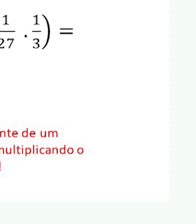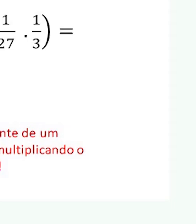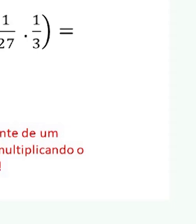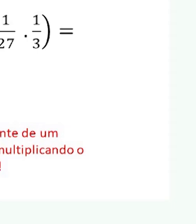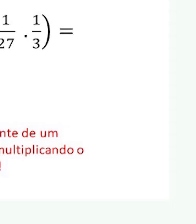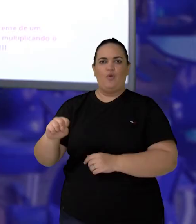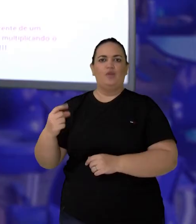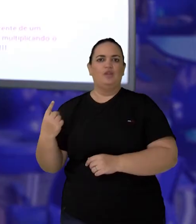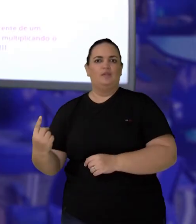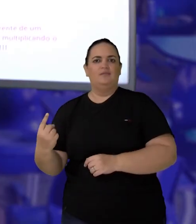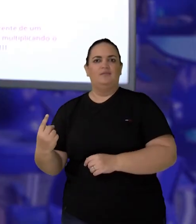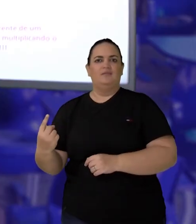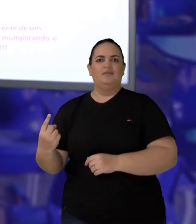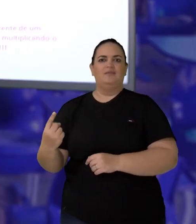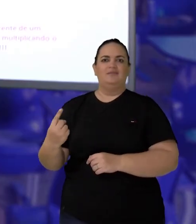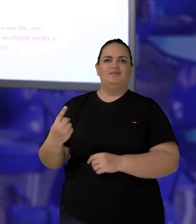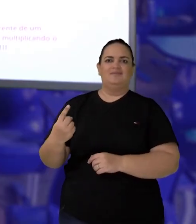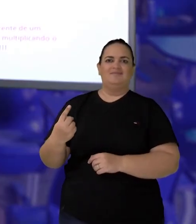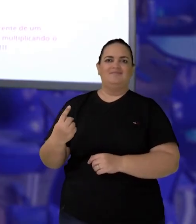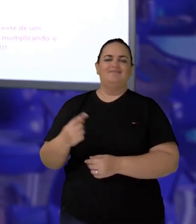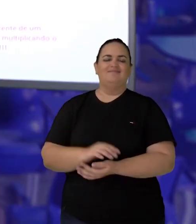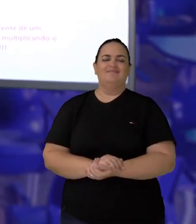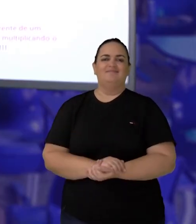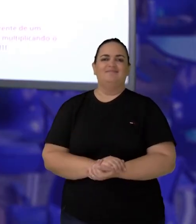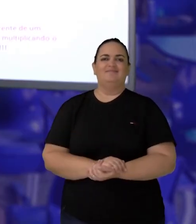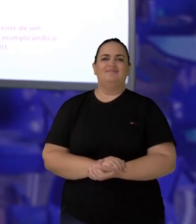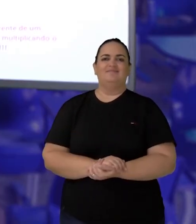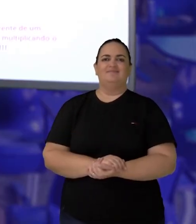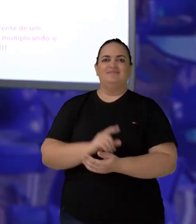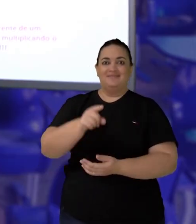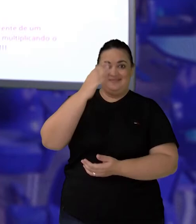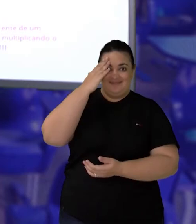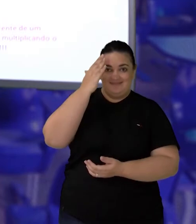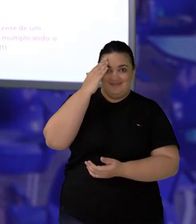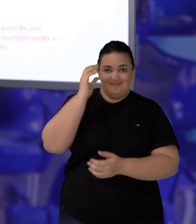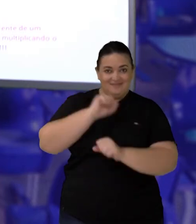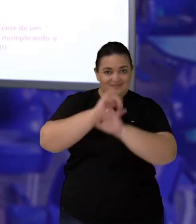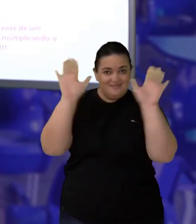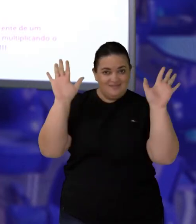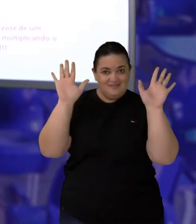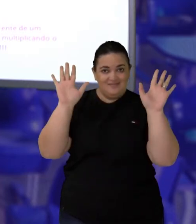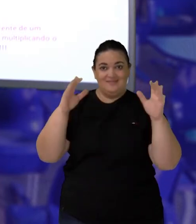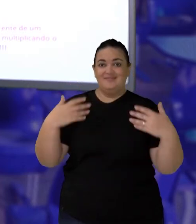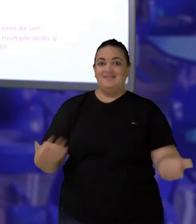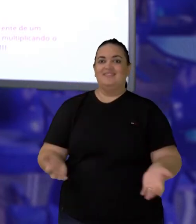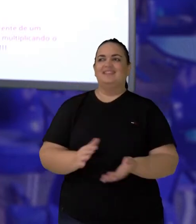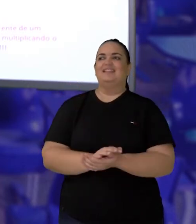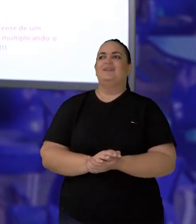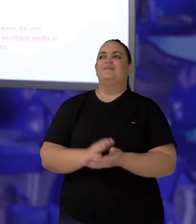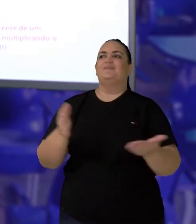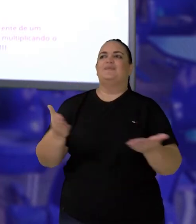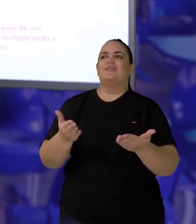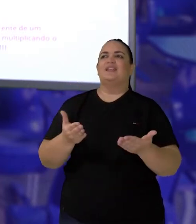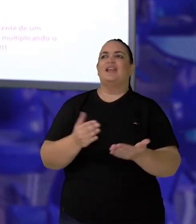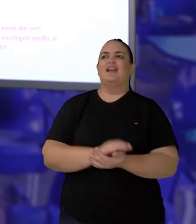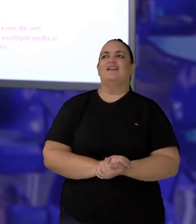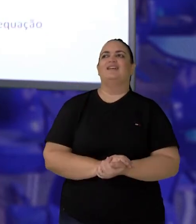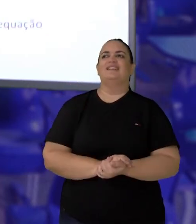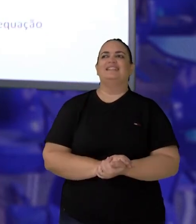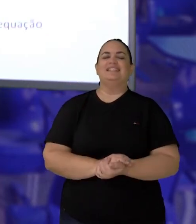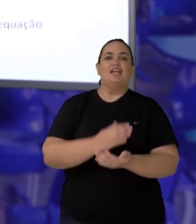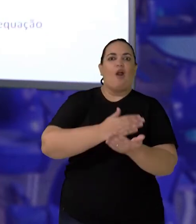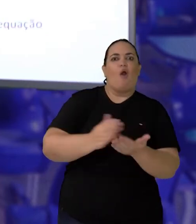-1/81. Fechado? Todo mundo entendeu isso? Pois então, meu povo, partindo agora para a nossa